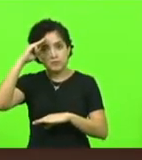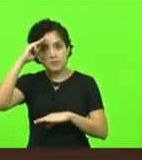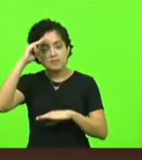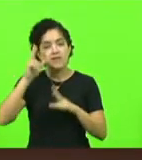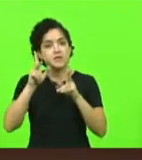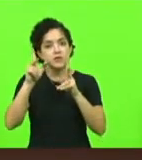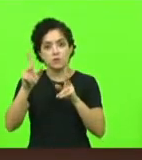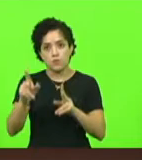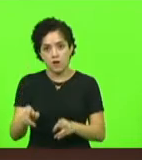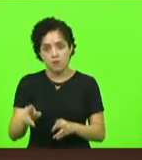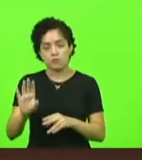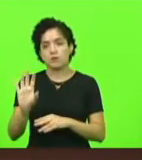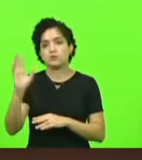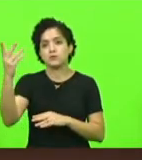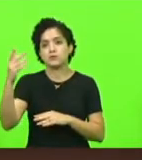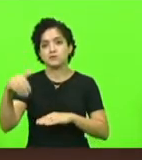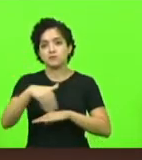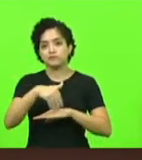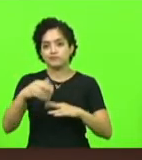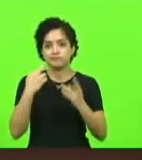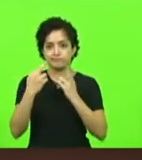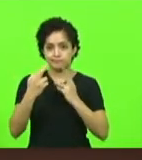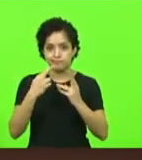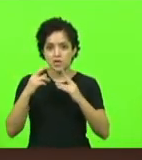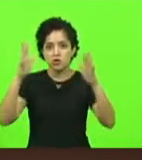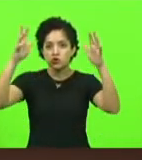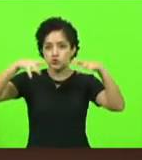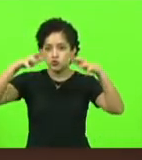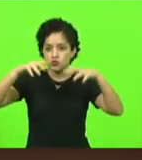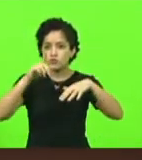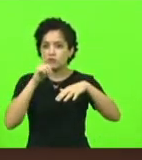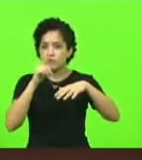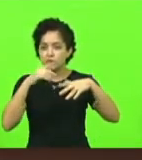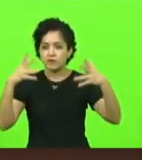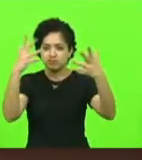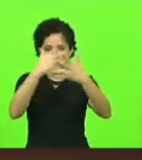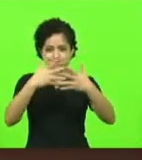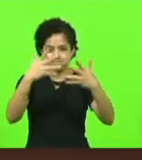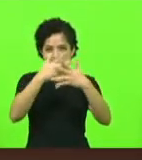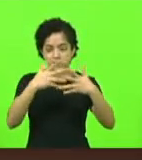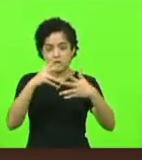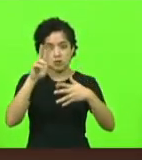cena lá na rodovia, em plena chuva e serração, jogando